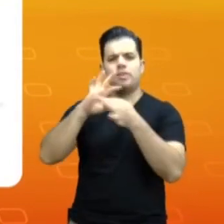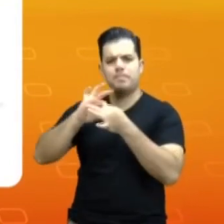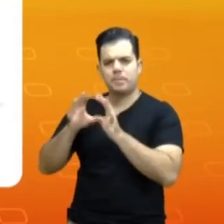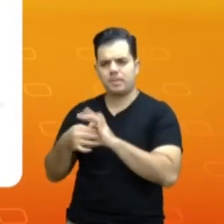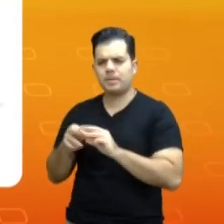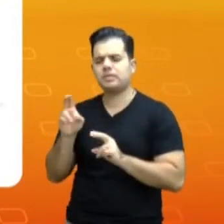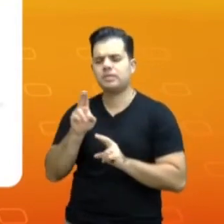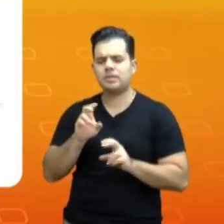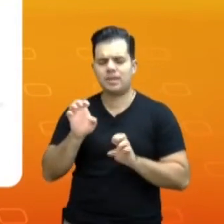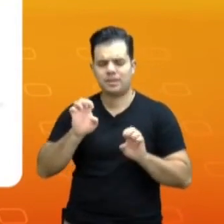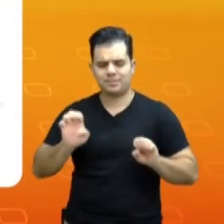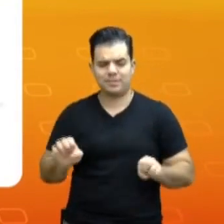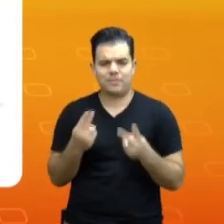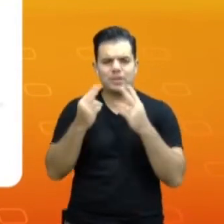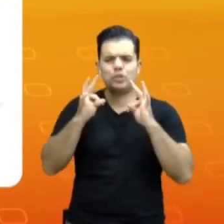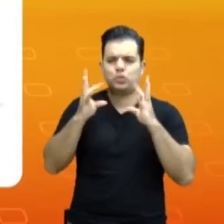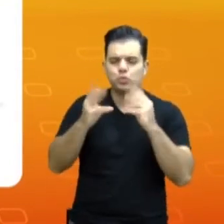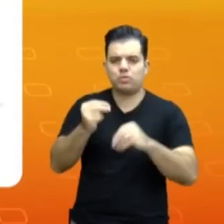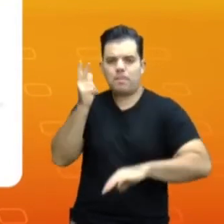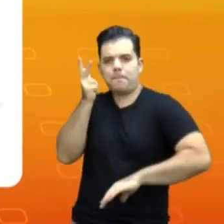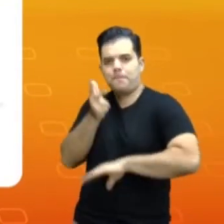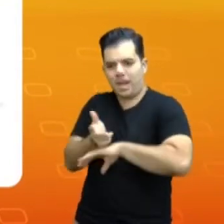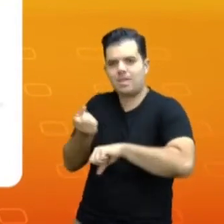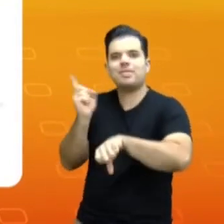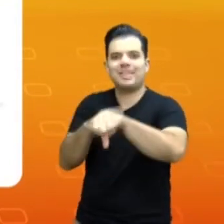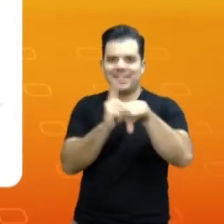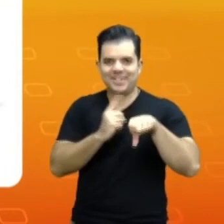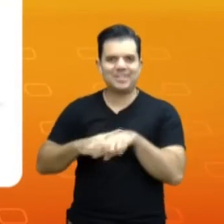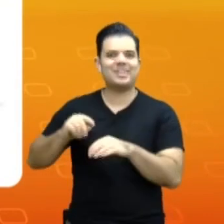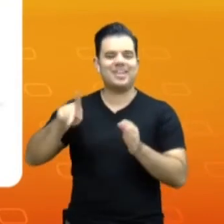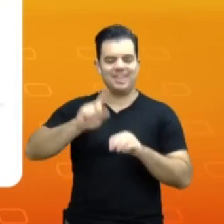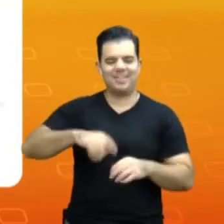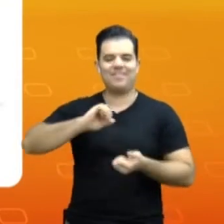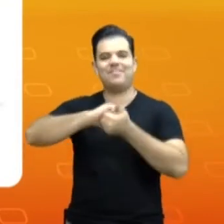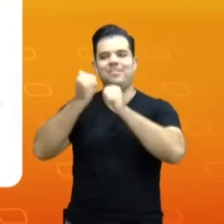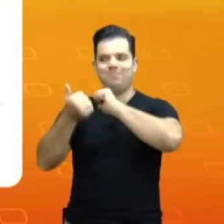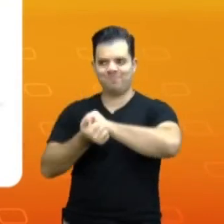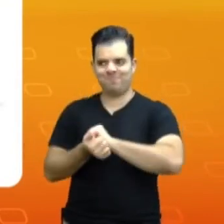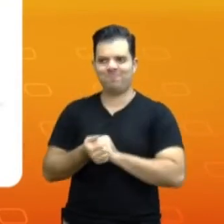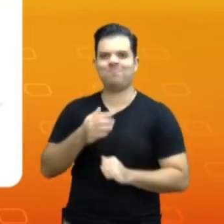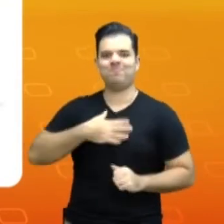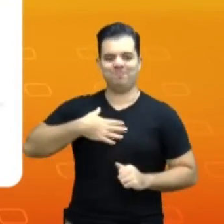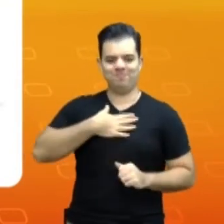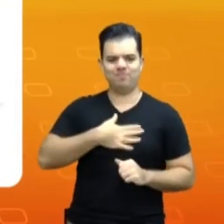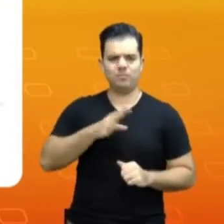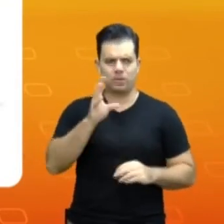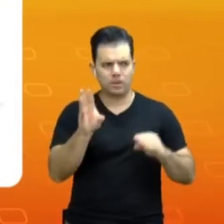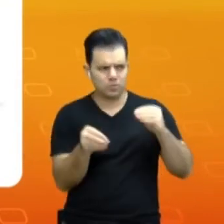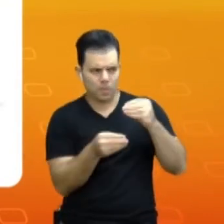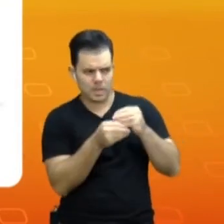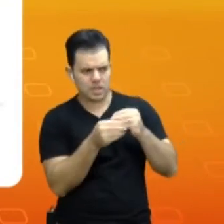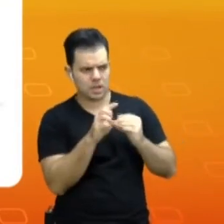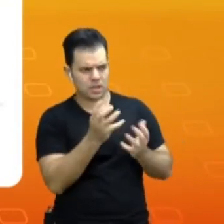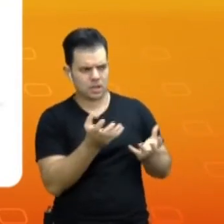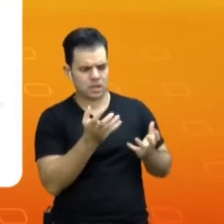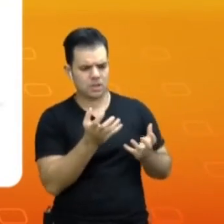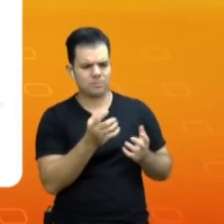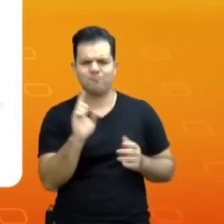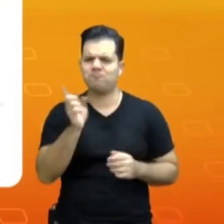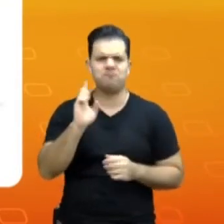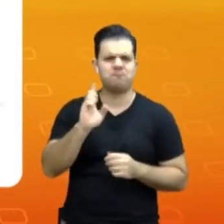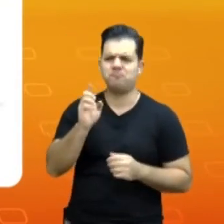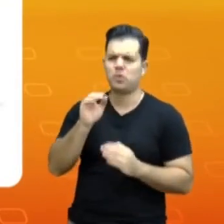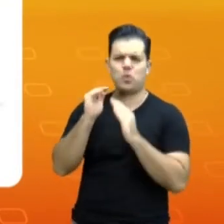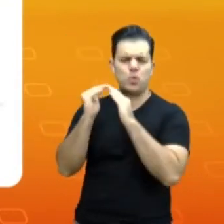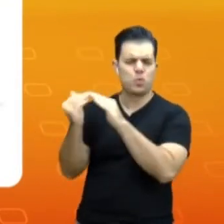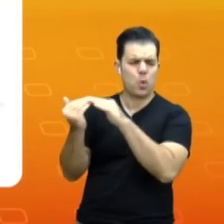hoje transmitidos ao vivo por aqui, com flexibilidade. Tá? Gilberto, você quiser complementar? Não,